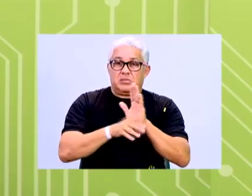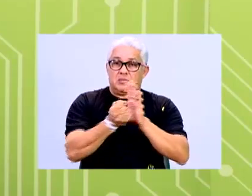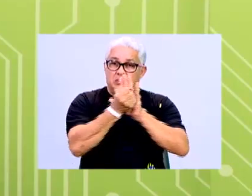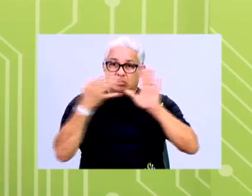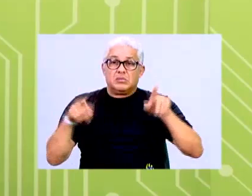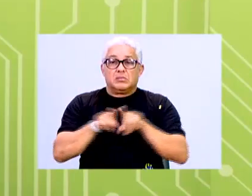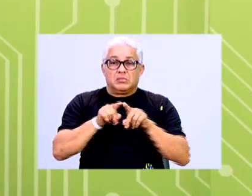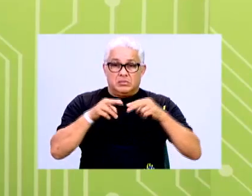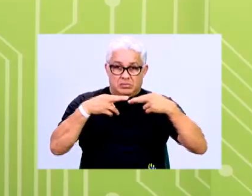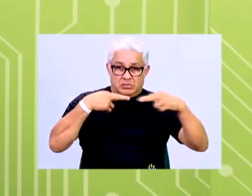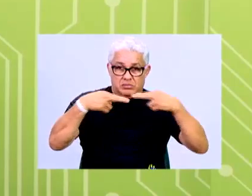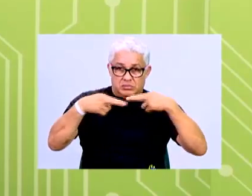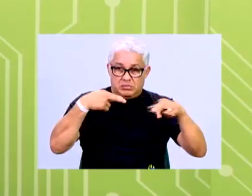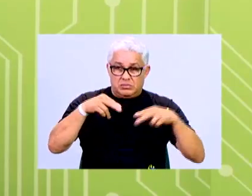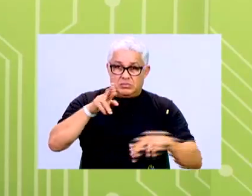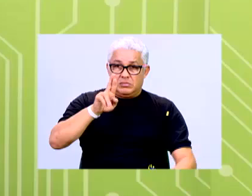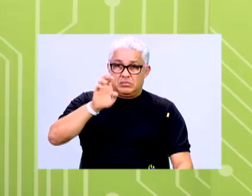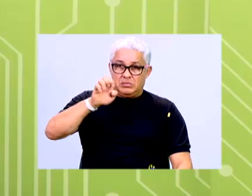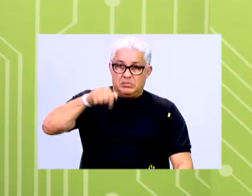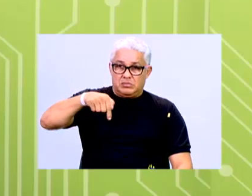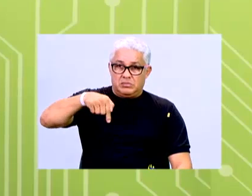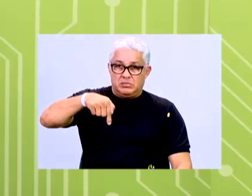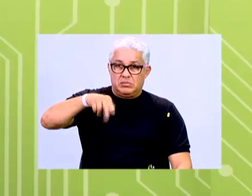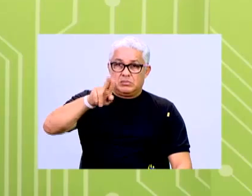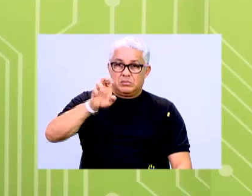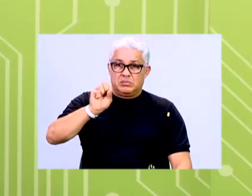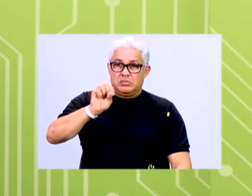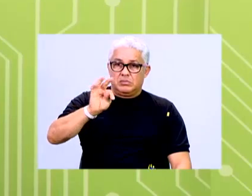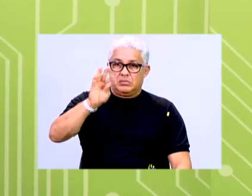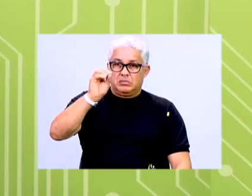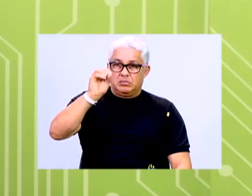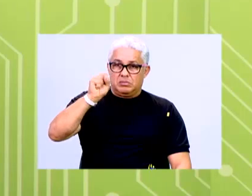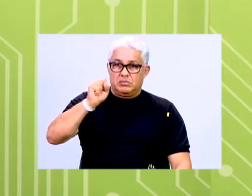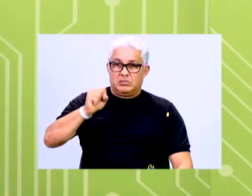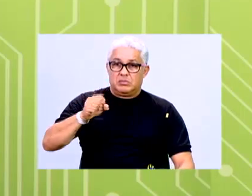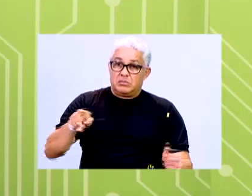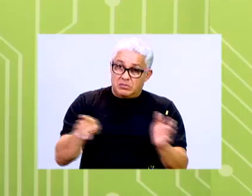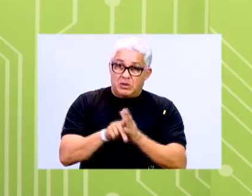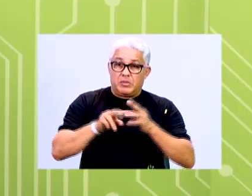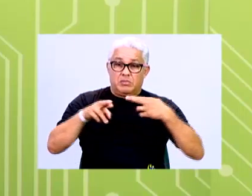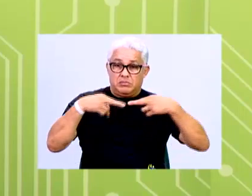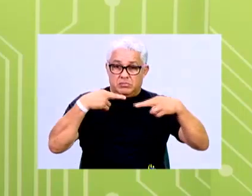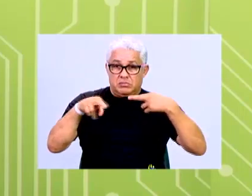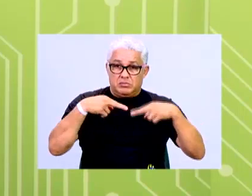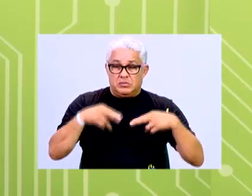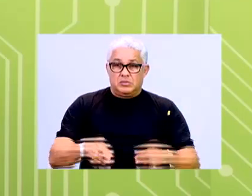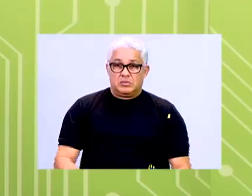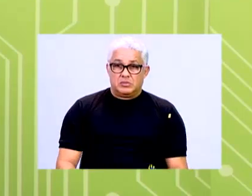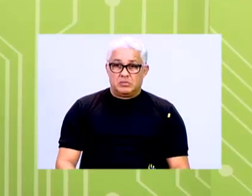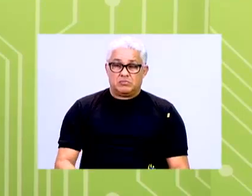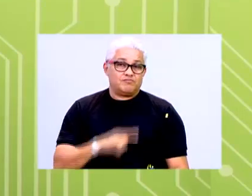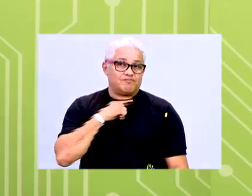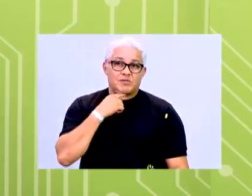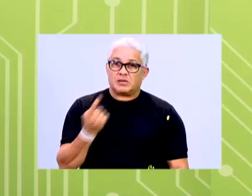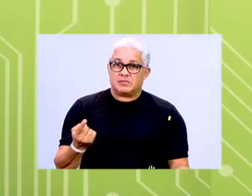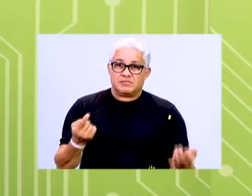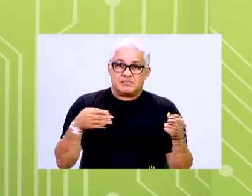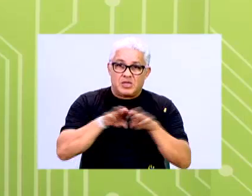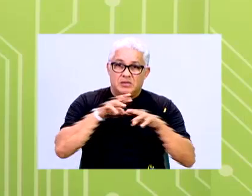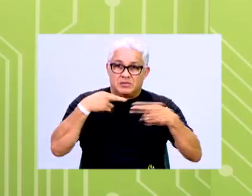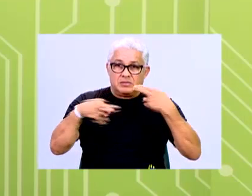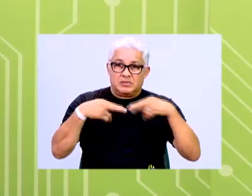rede. Veja que dependendo da situação em que a rede se tornar indisponível, é necessário que